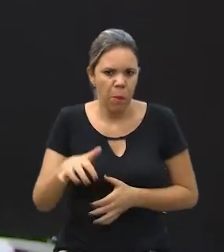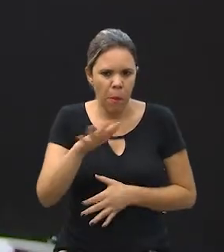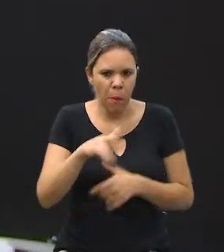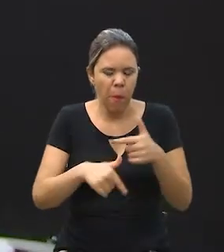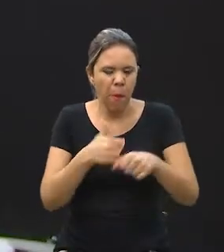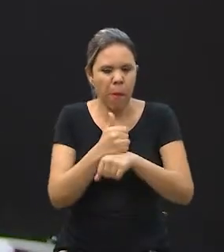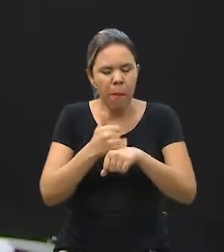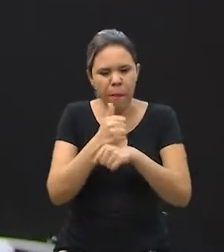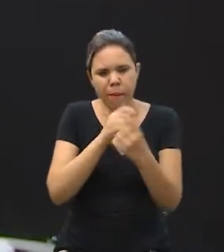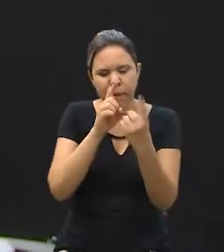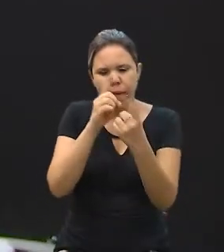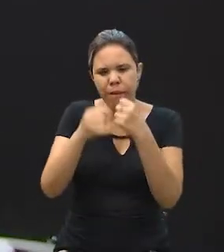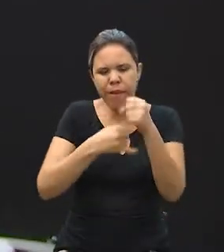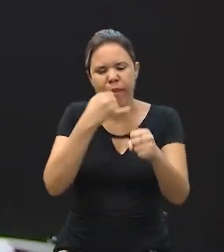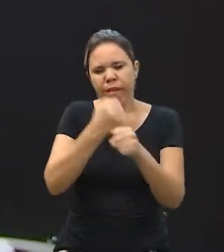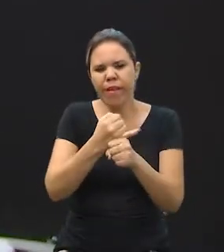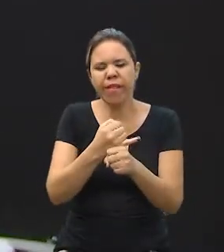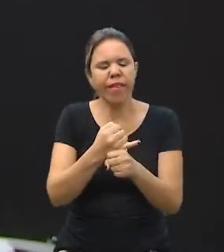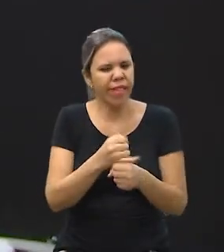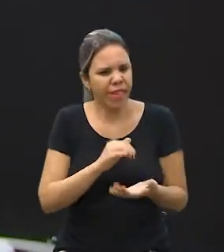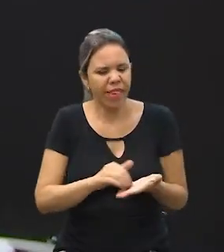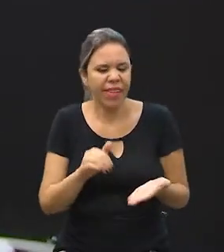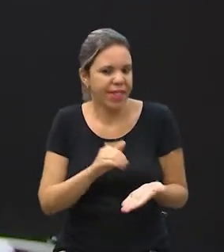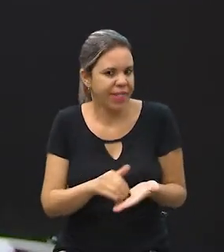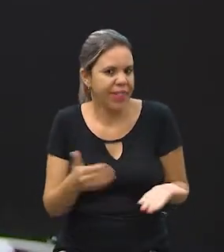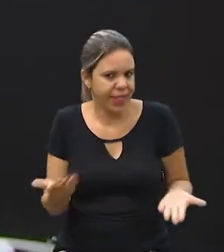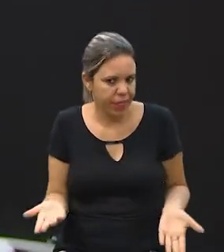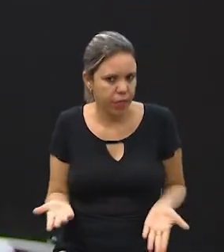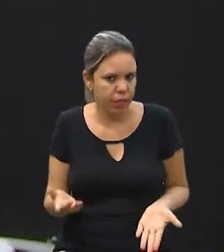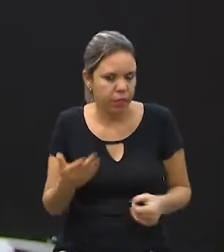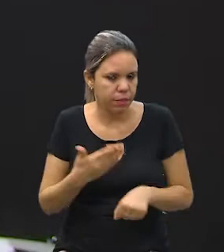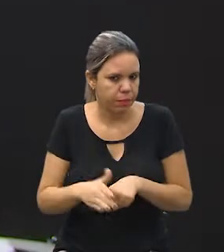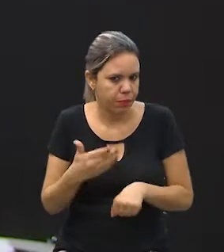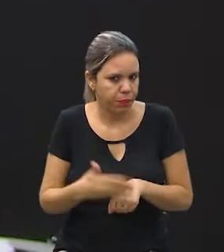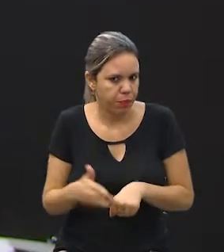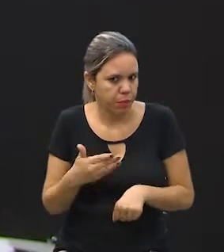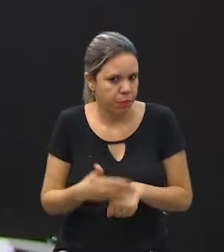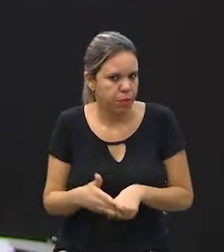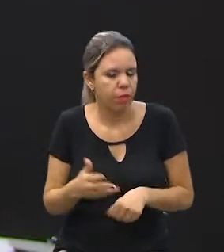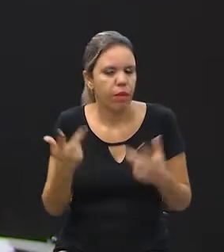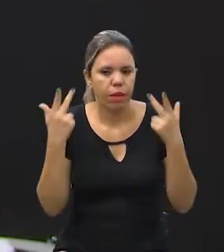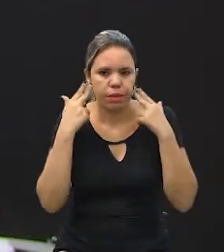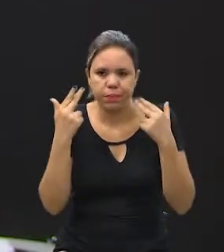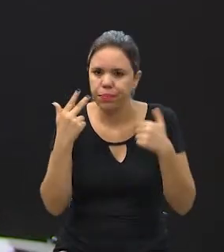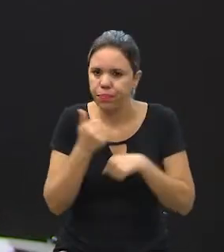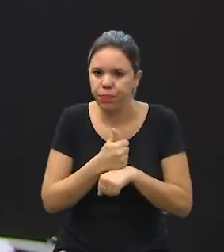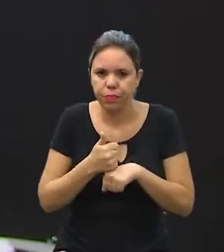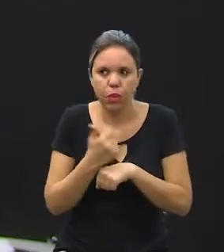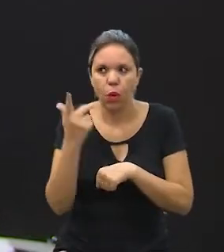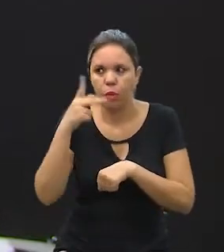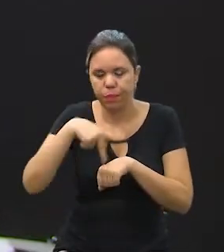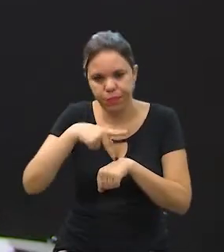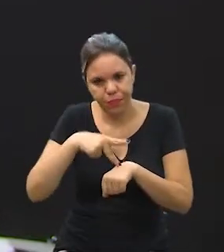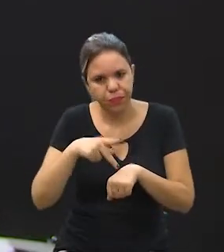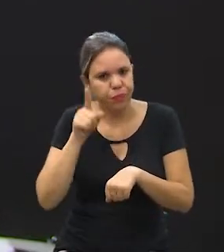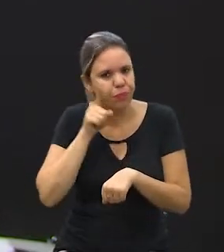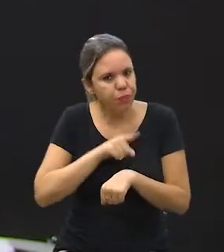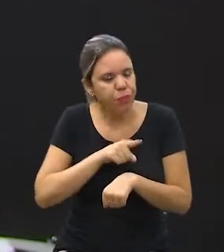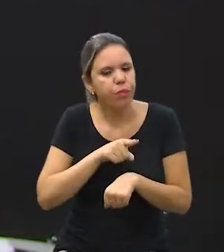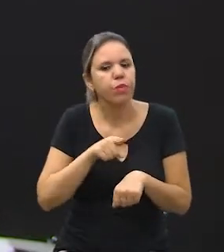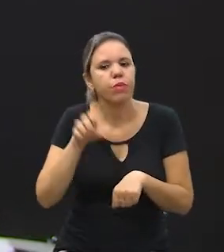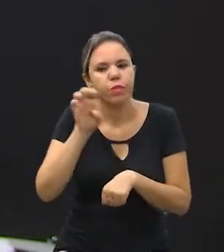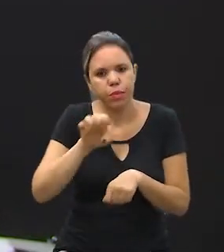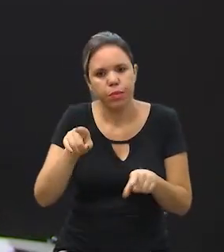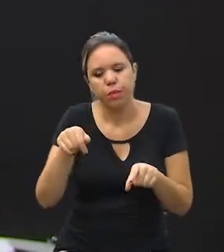de assistência virtual ou assistência remota já existe, é uma prática, é uma profissão comum em outros países, Estados Unidos, países